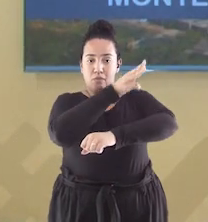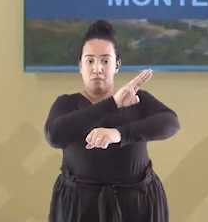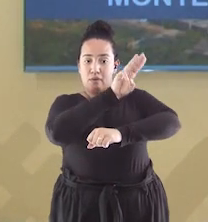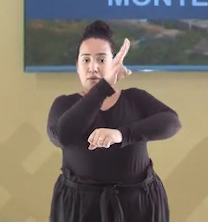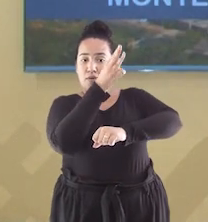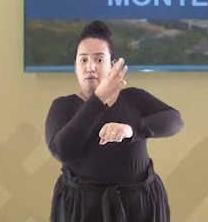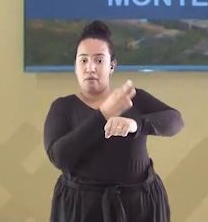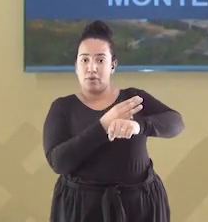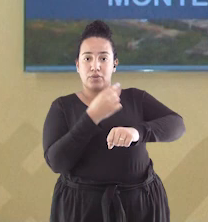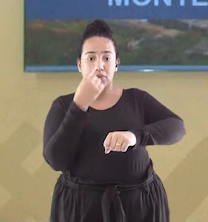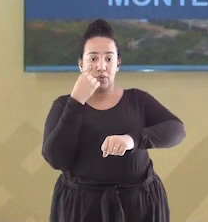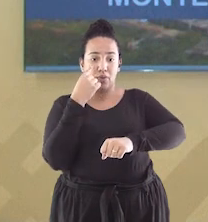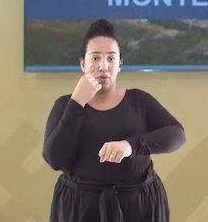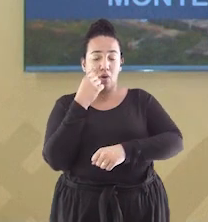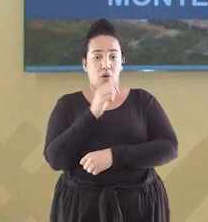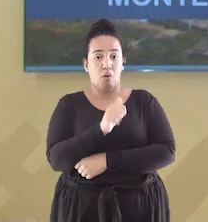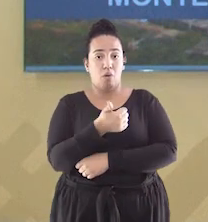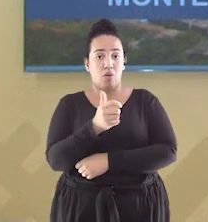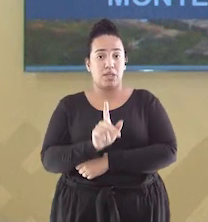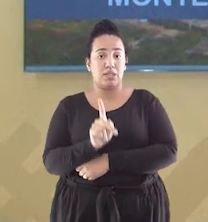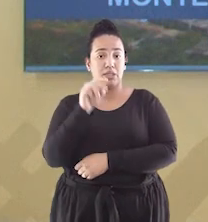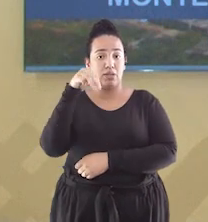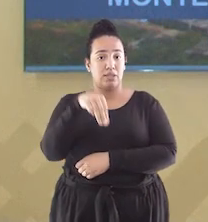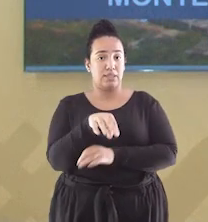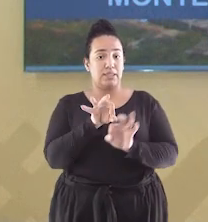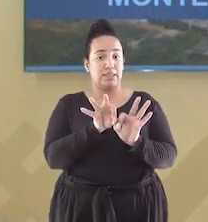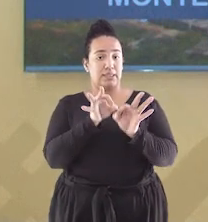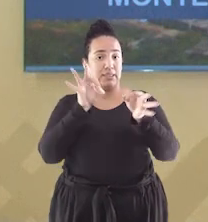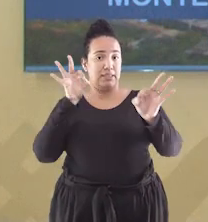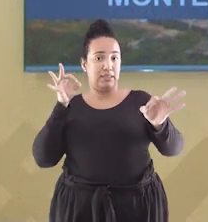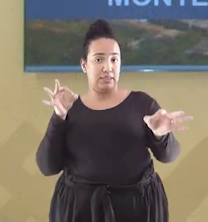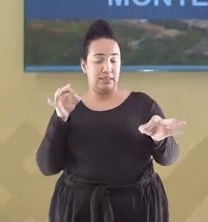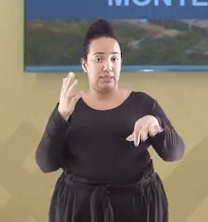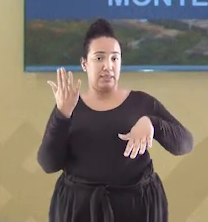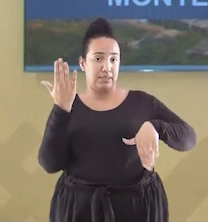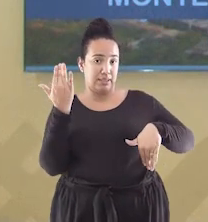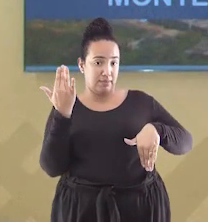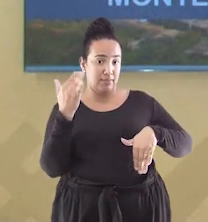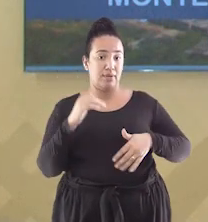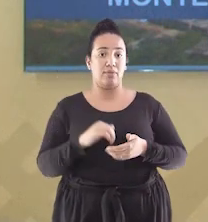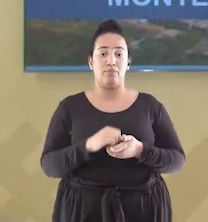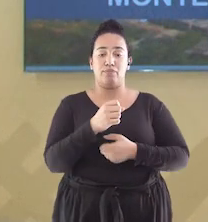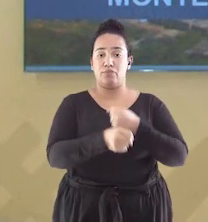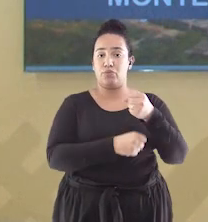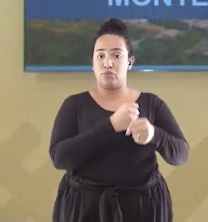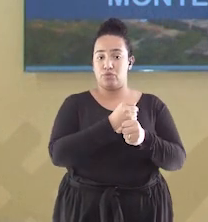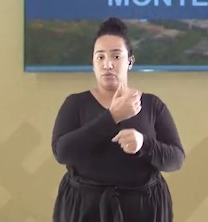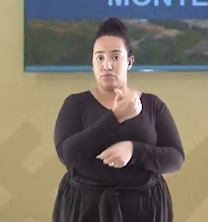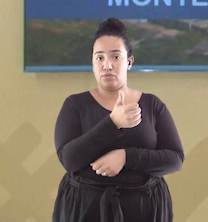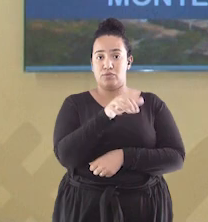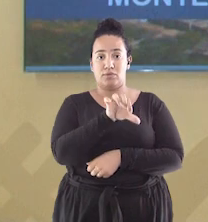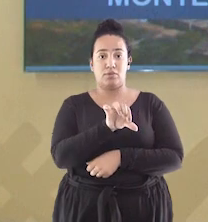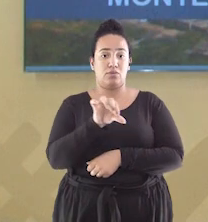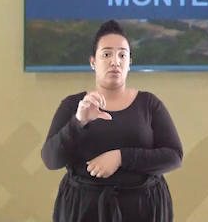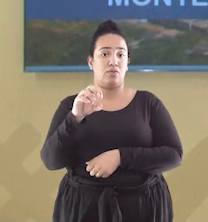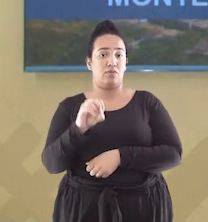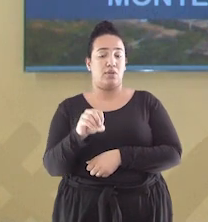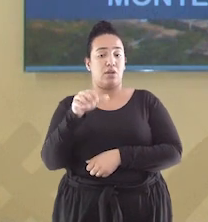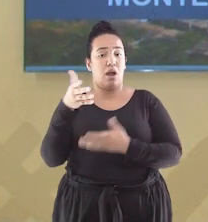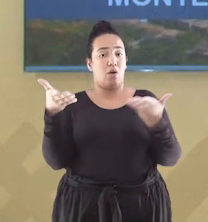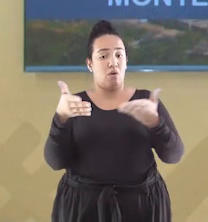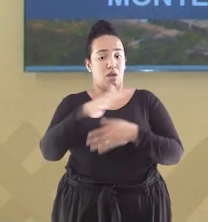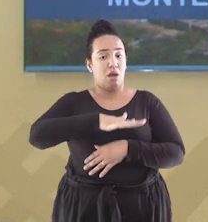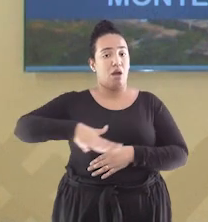um maciço de granito a 11 km do litoral capixaba. Desde 1990, ele pertence a uma área de preservação